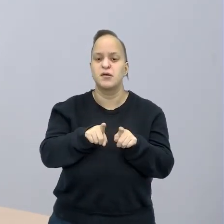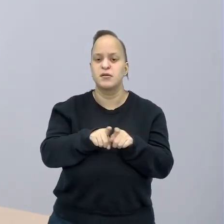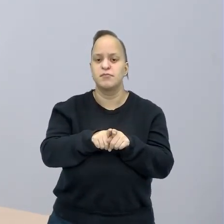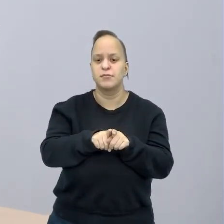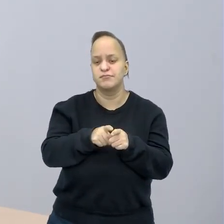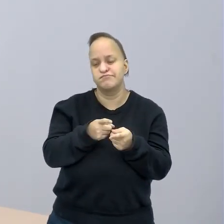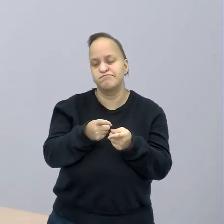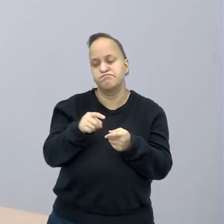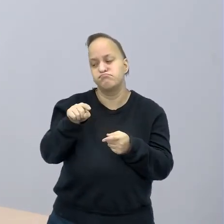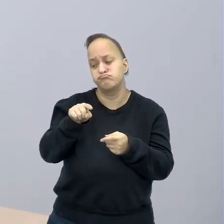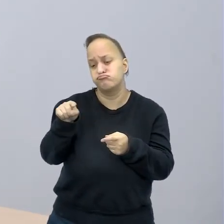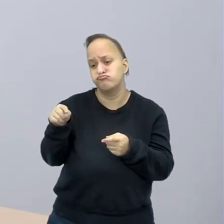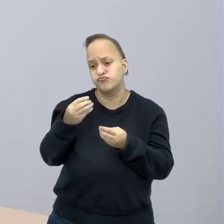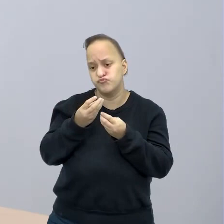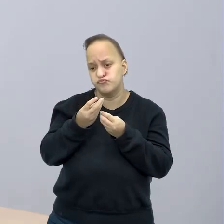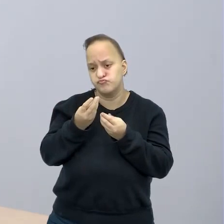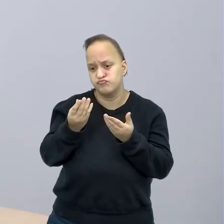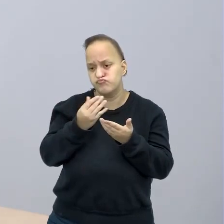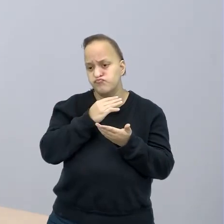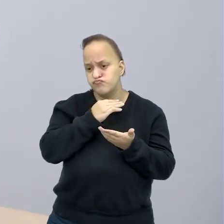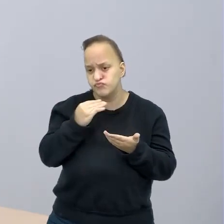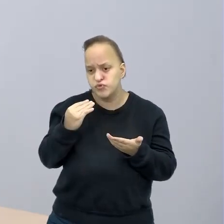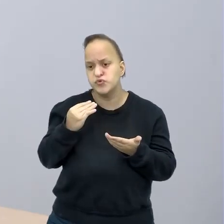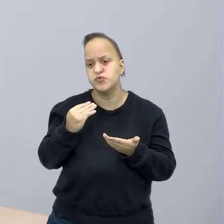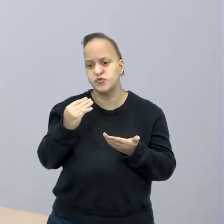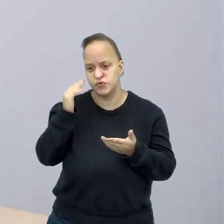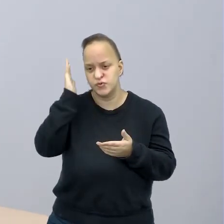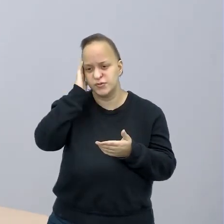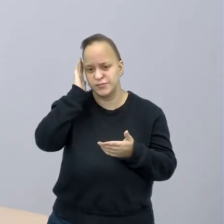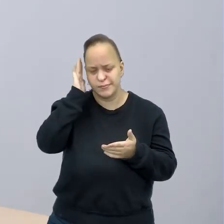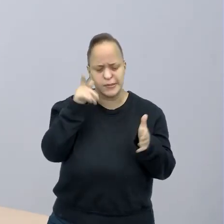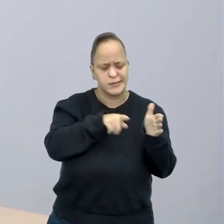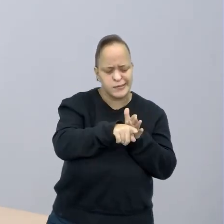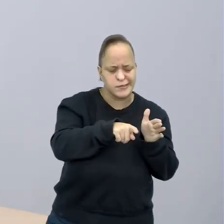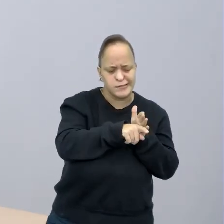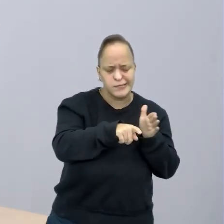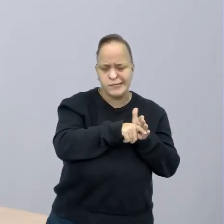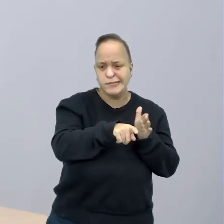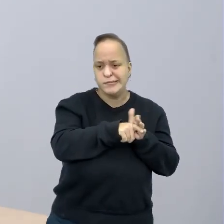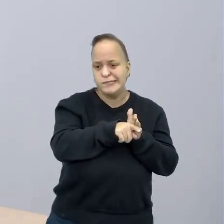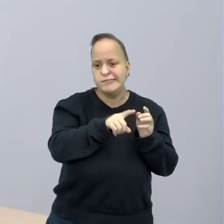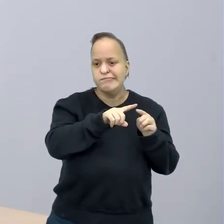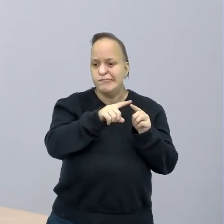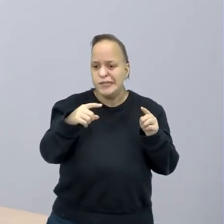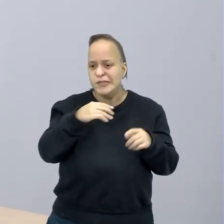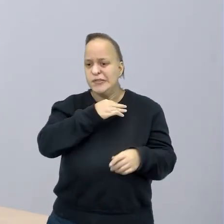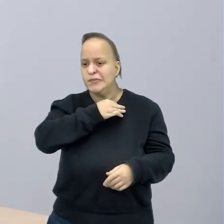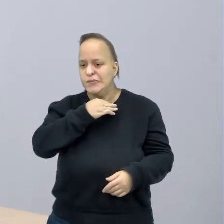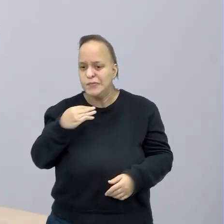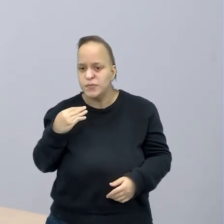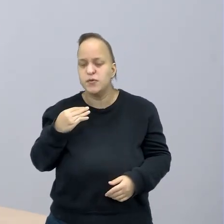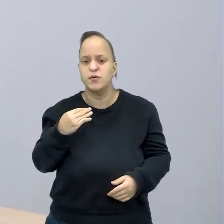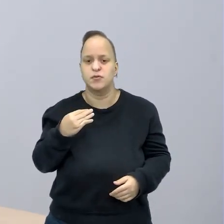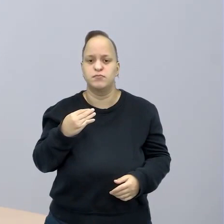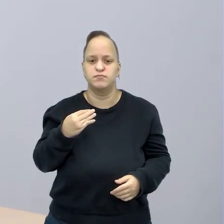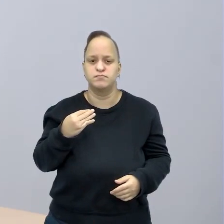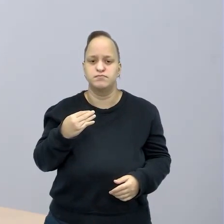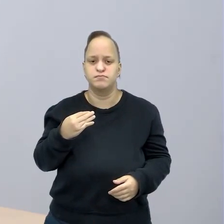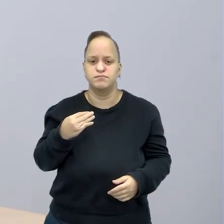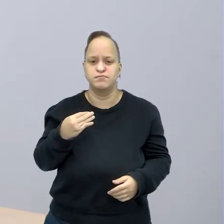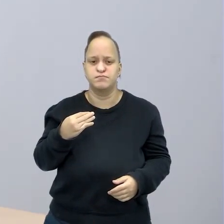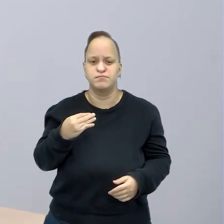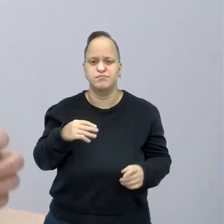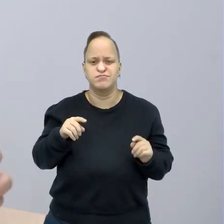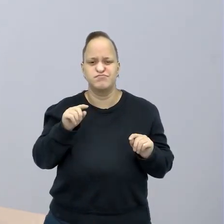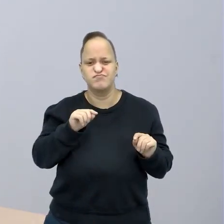acabou morrendo, né? Ela se doou, né, tanto essa parte que acabou morrendo por por